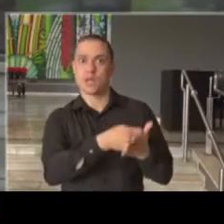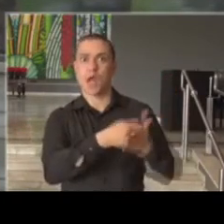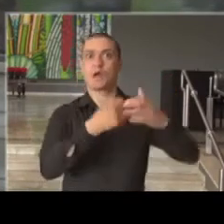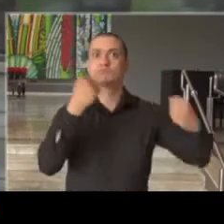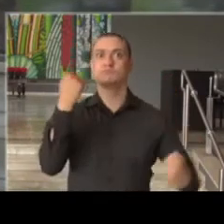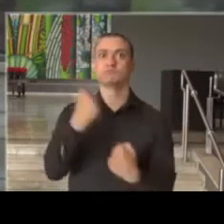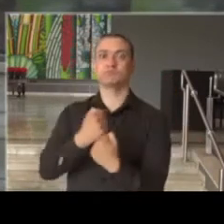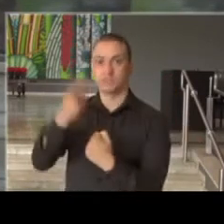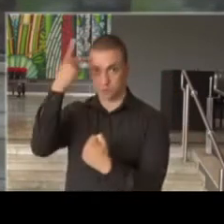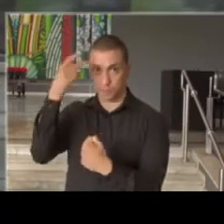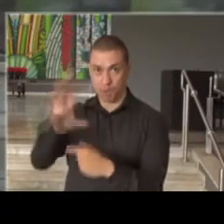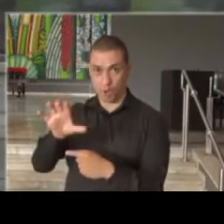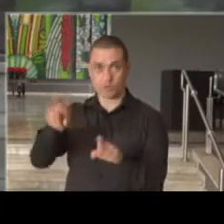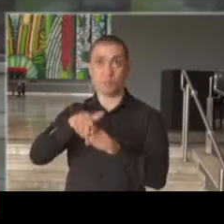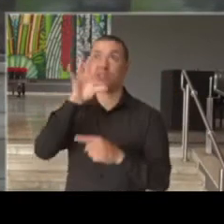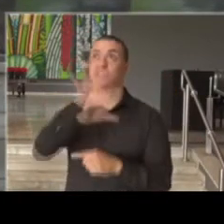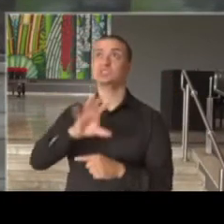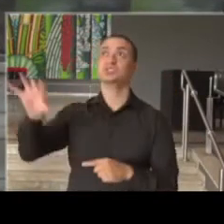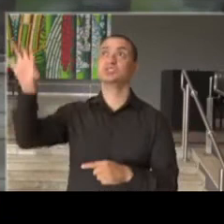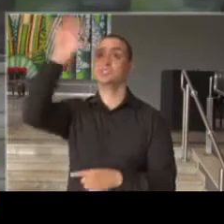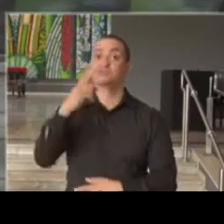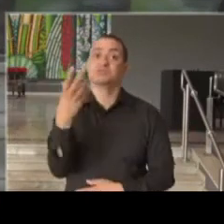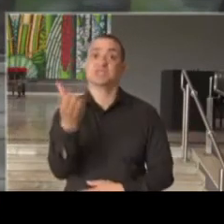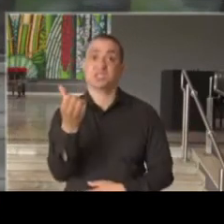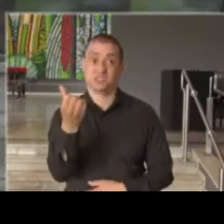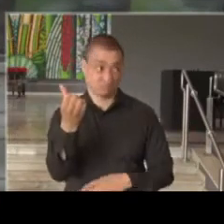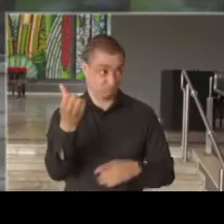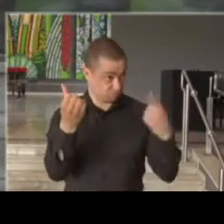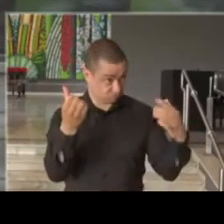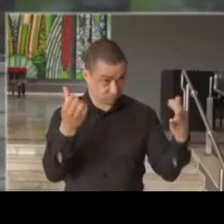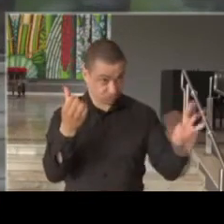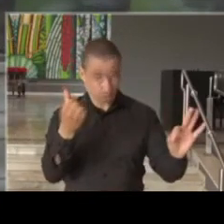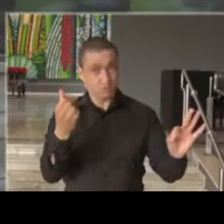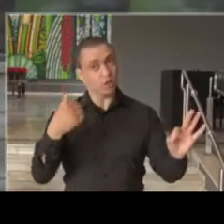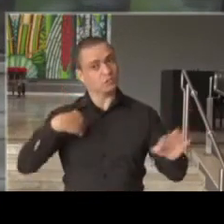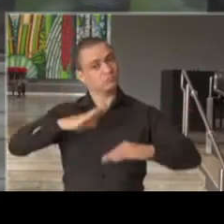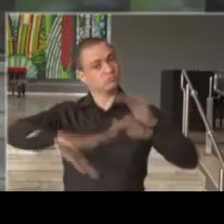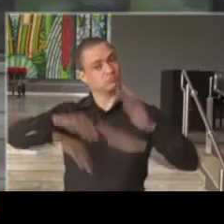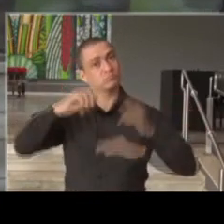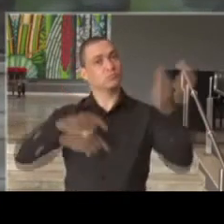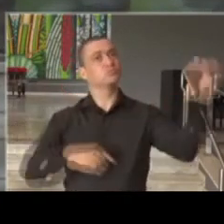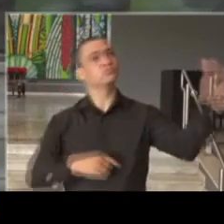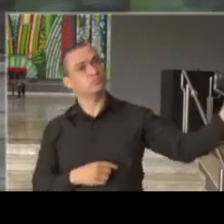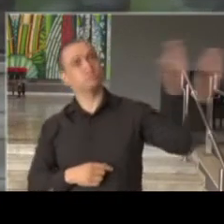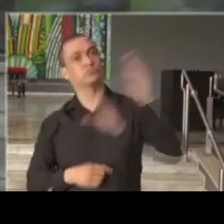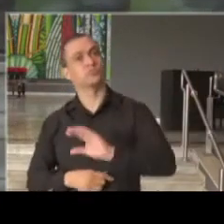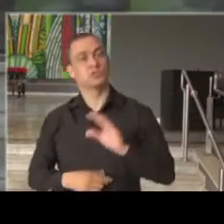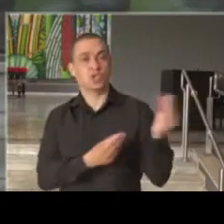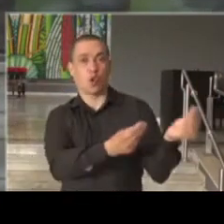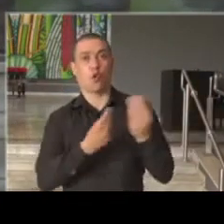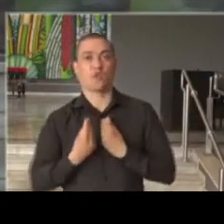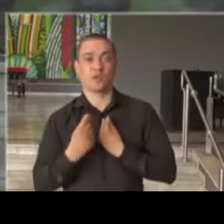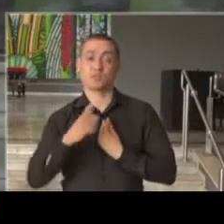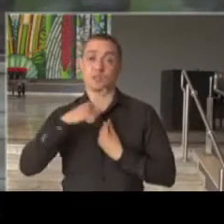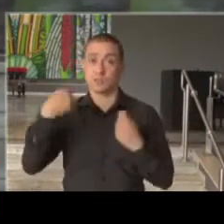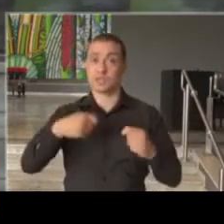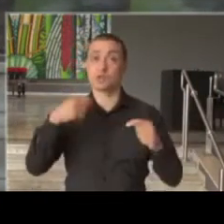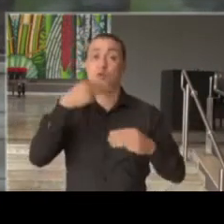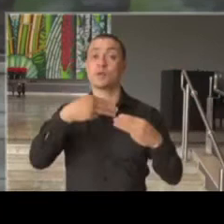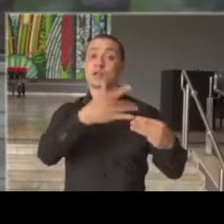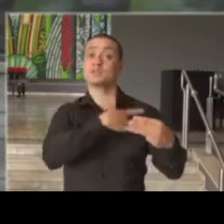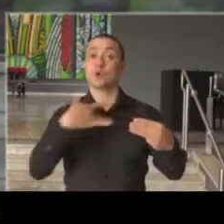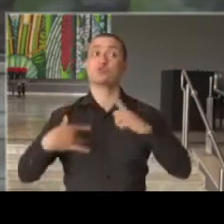São Paulo, assim como os outros 26 estados brasileiros, vamos utilizar os recursos e insumos que o governo federal, através do Ministério da